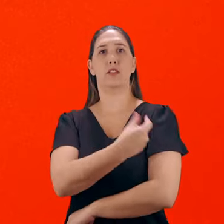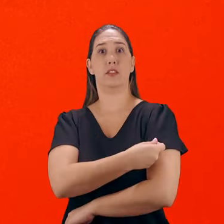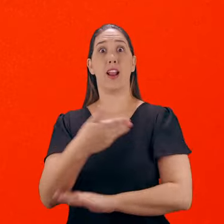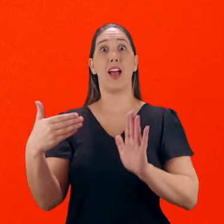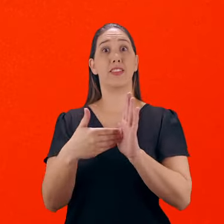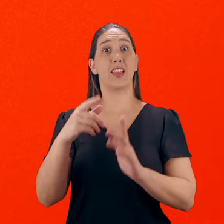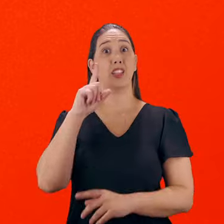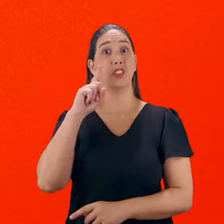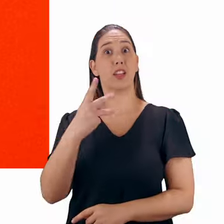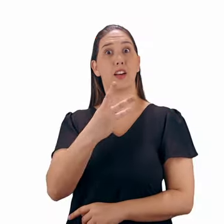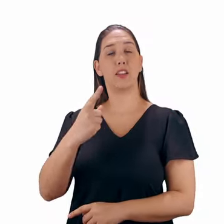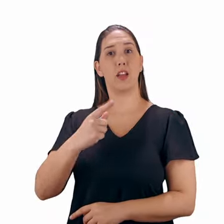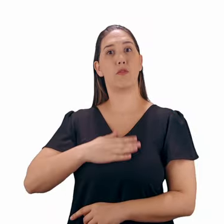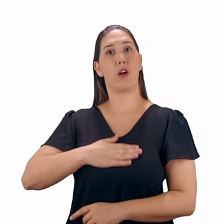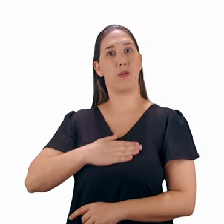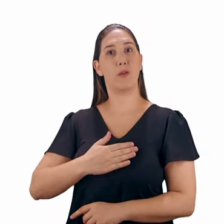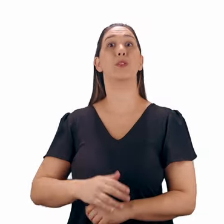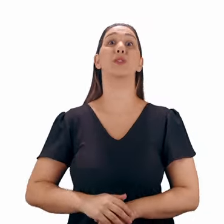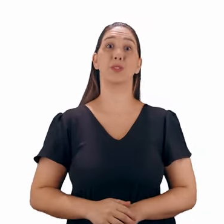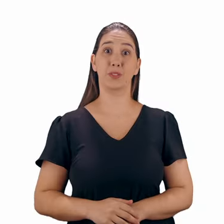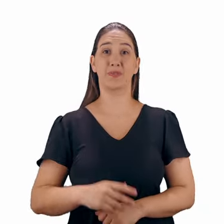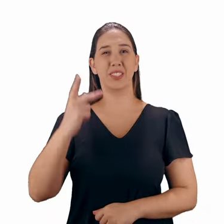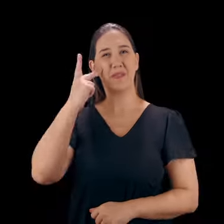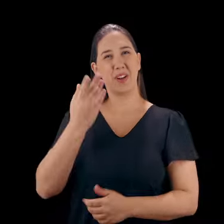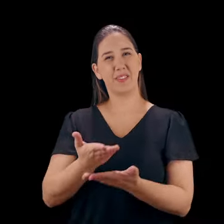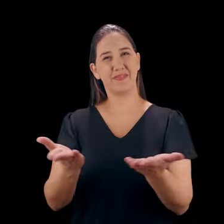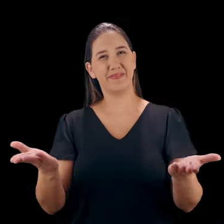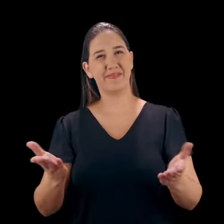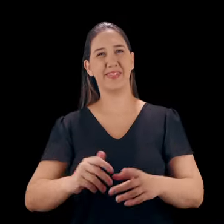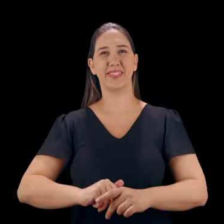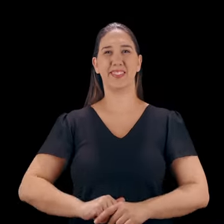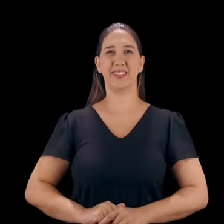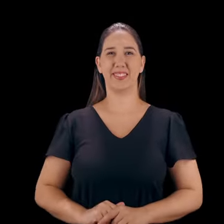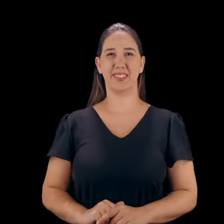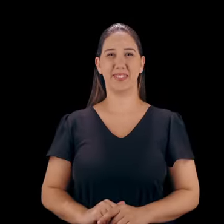se vacinar sem dúvidas. Governo do Estado de São Paulo. São Paulo. São todos.